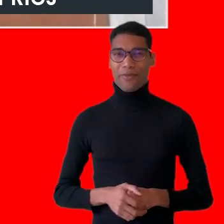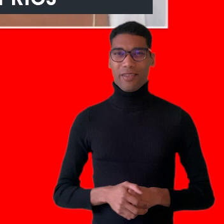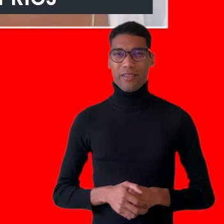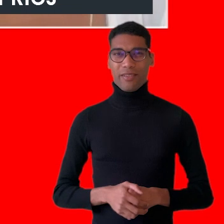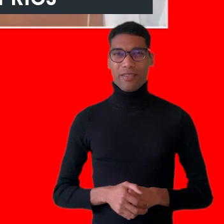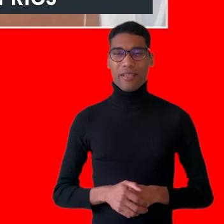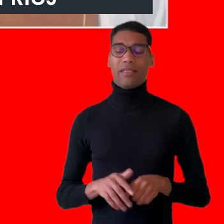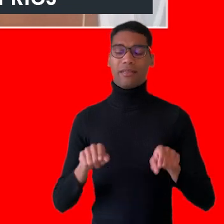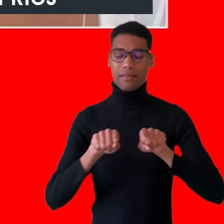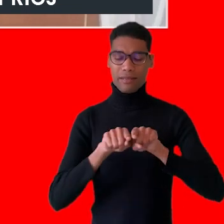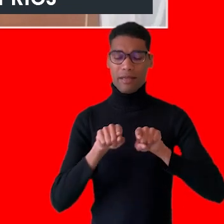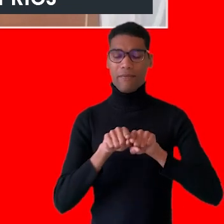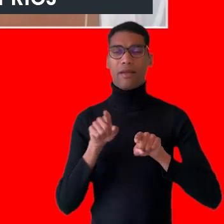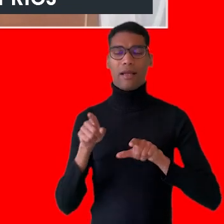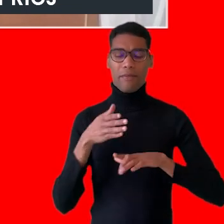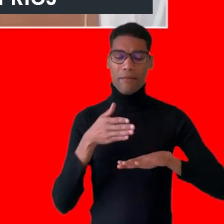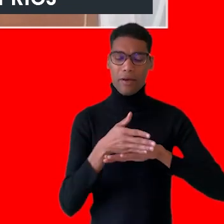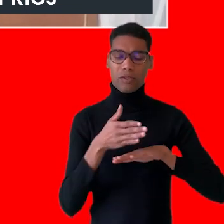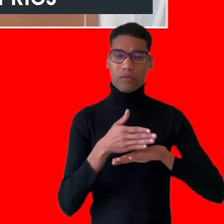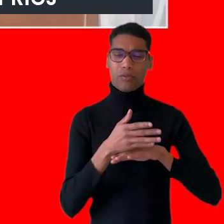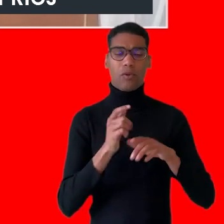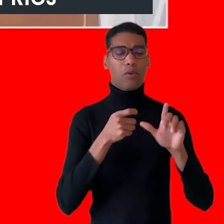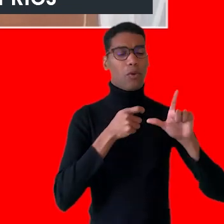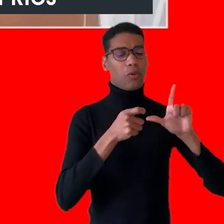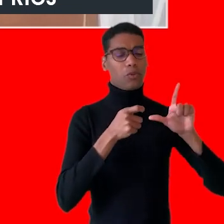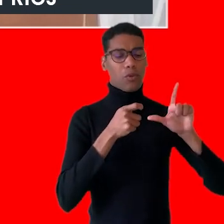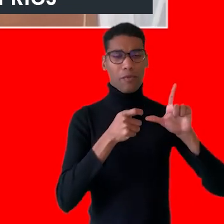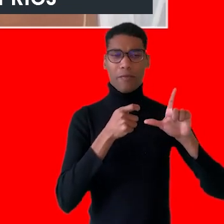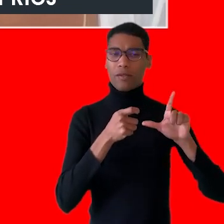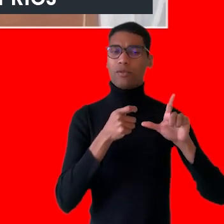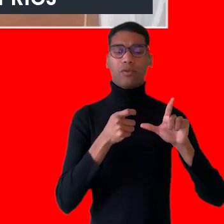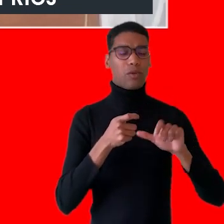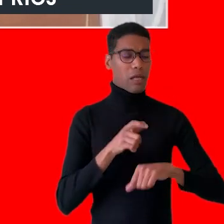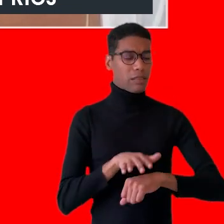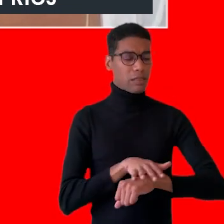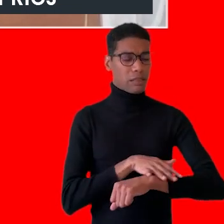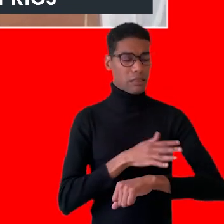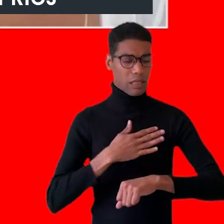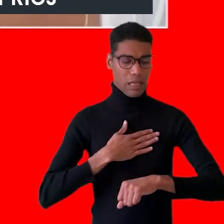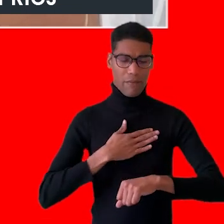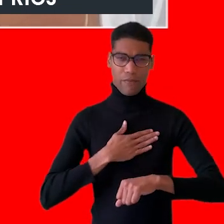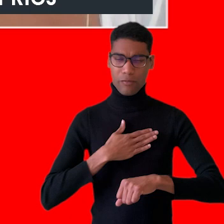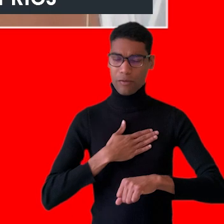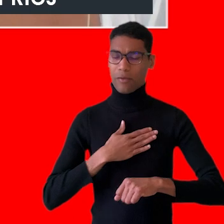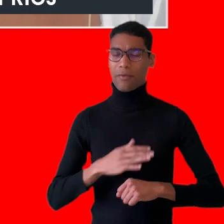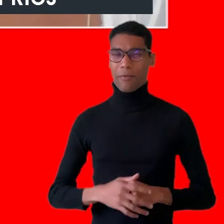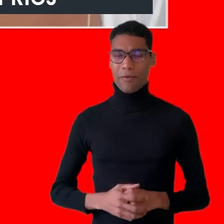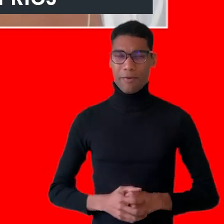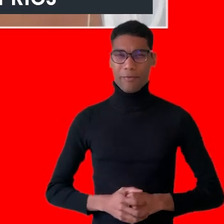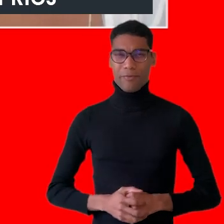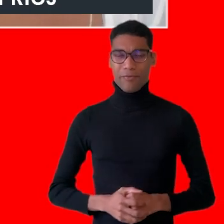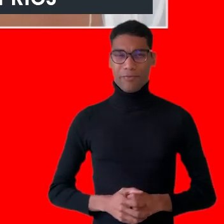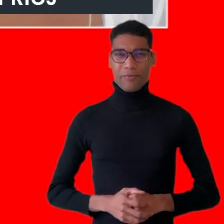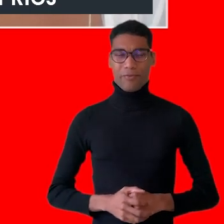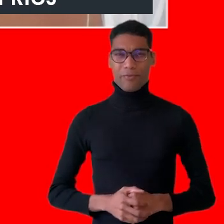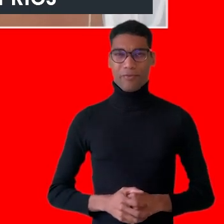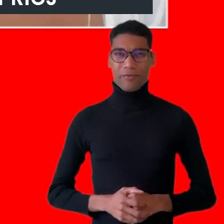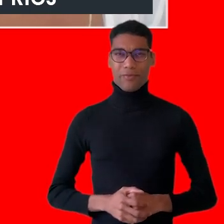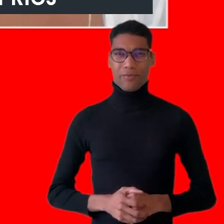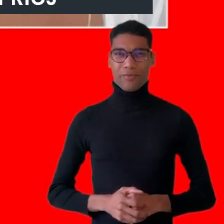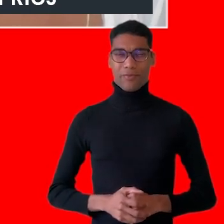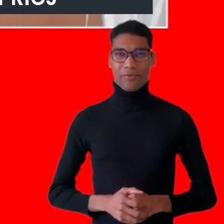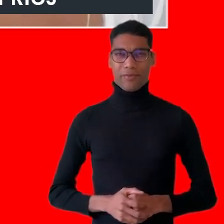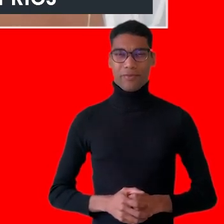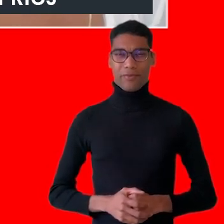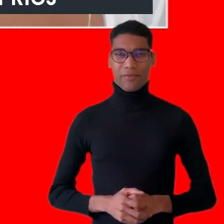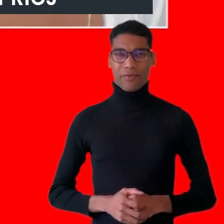E também participações dos documentários Dentro da Minha Pele, de Ventura e Gomes, e Deixe que Digam, sobre Jair Rodrigues,